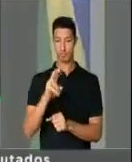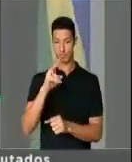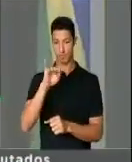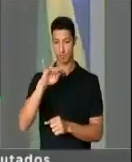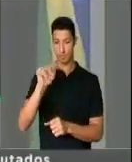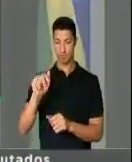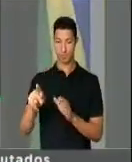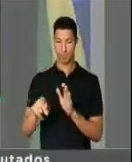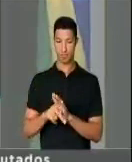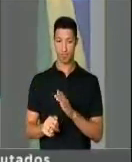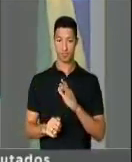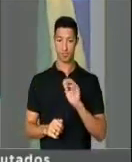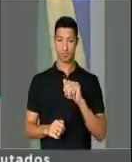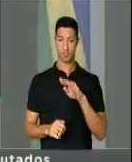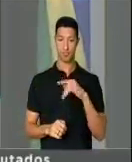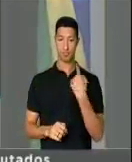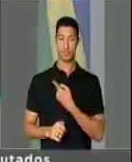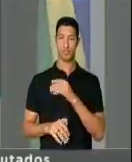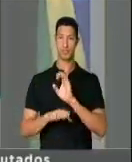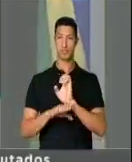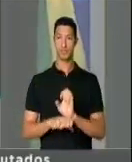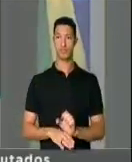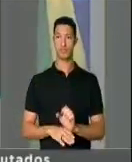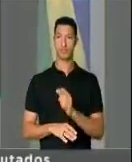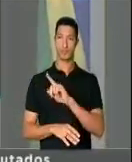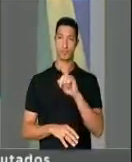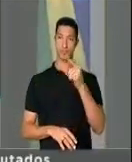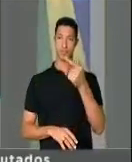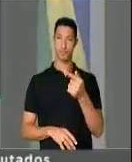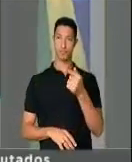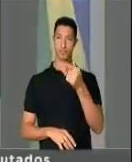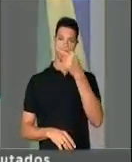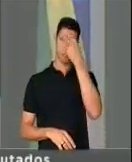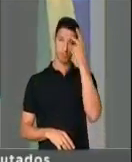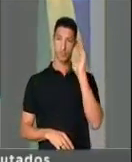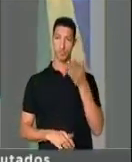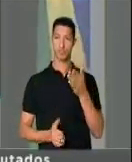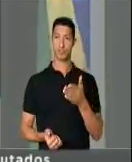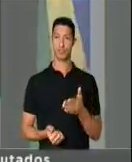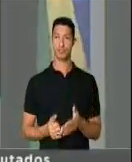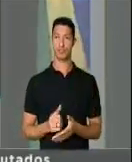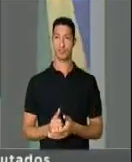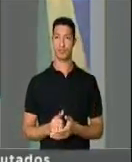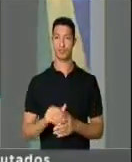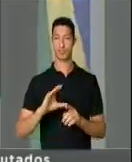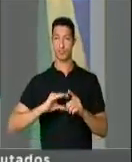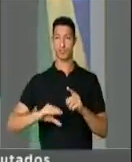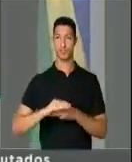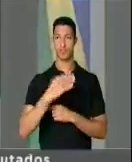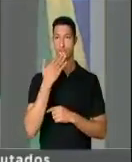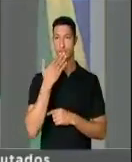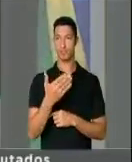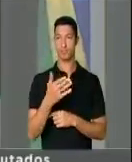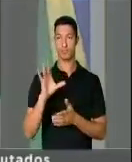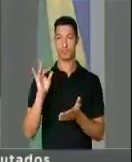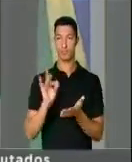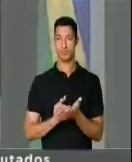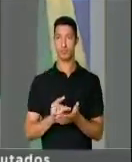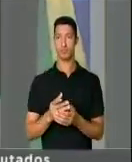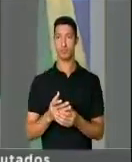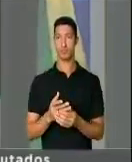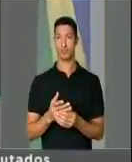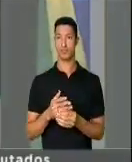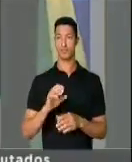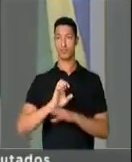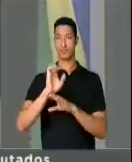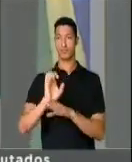vítimas fatais, lá no nosso estado, já 7 vítimas foram comunicadas de forma oficial. E